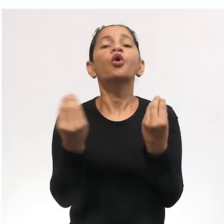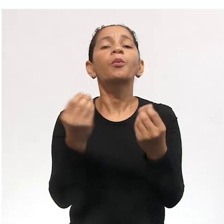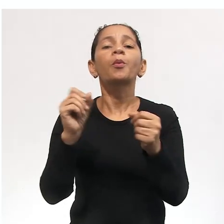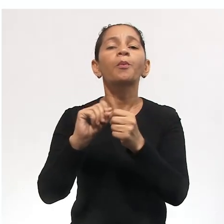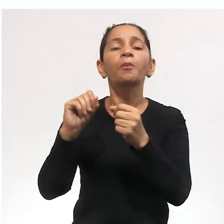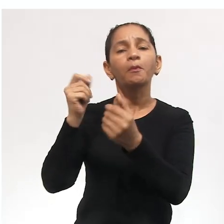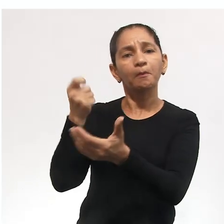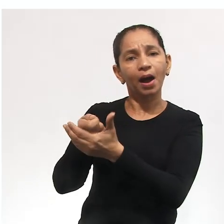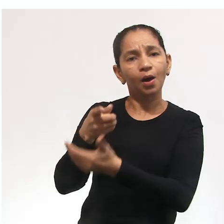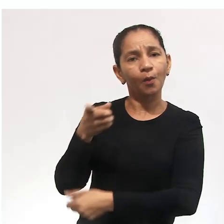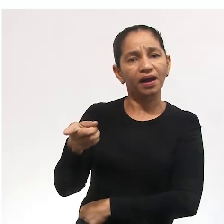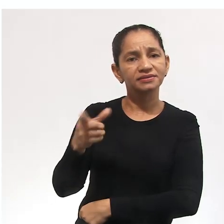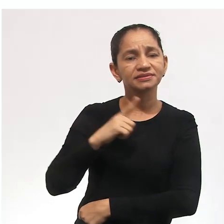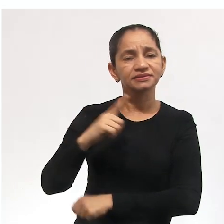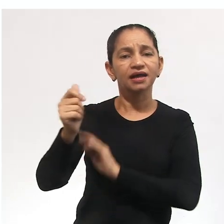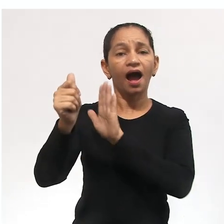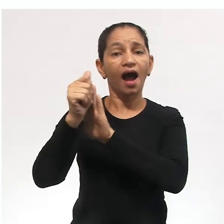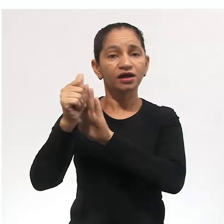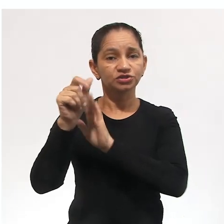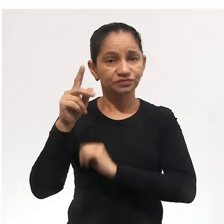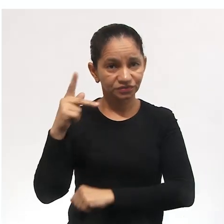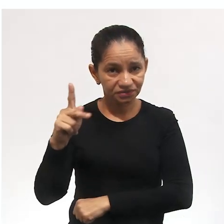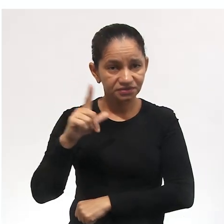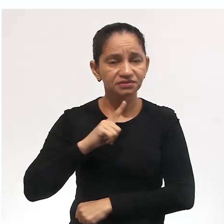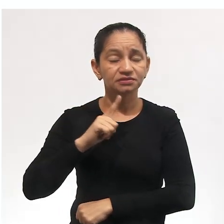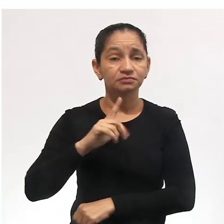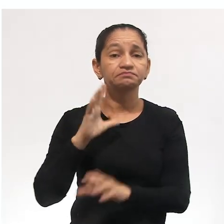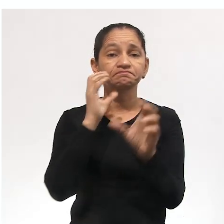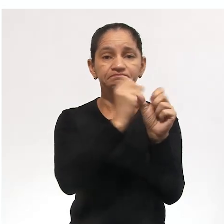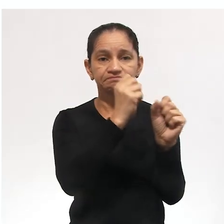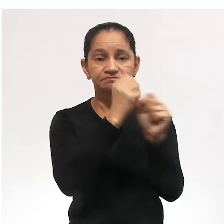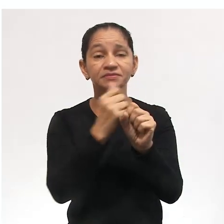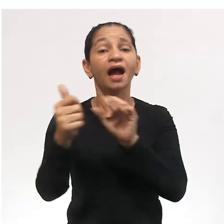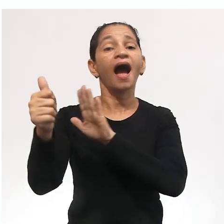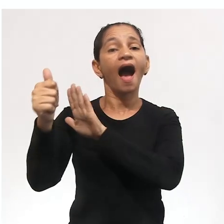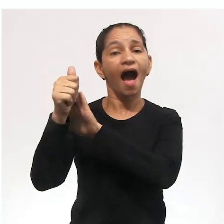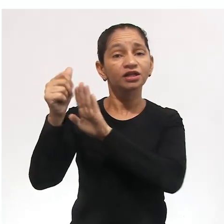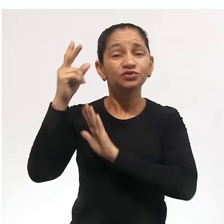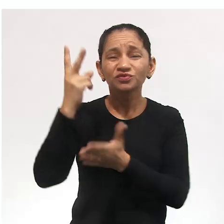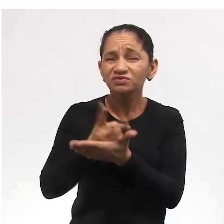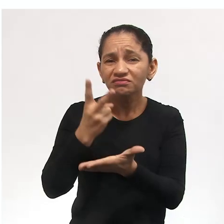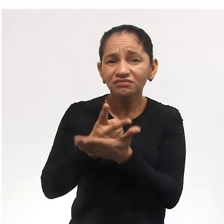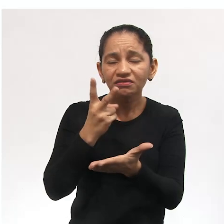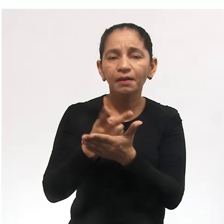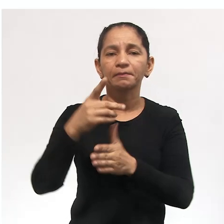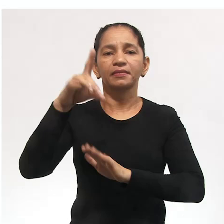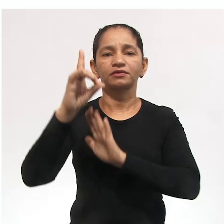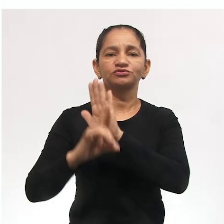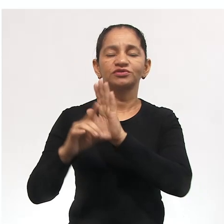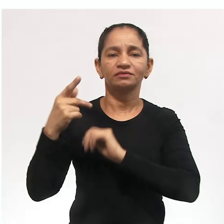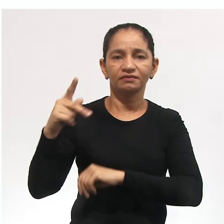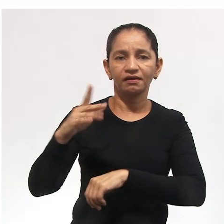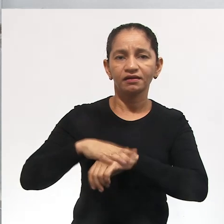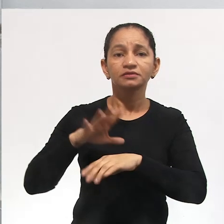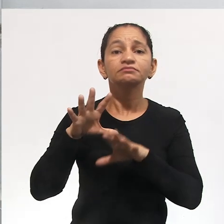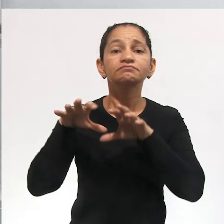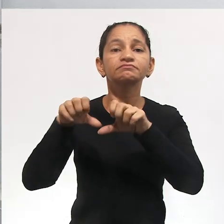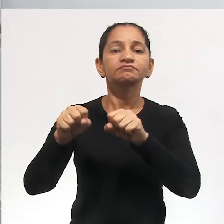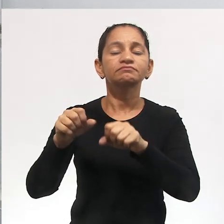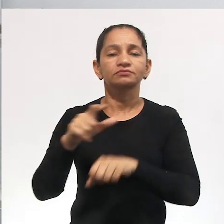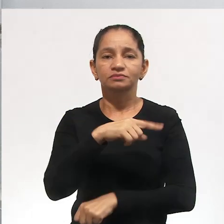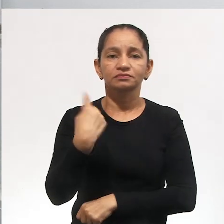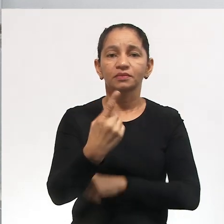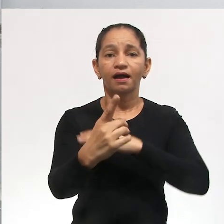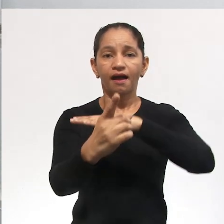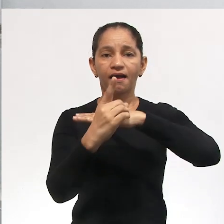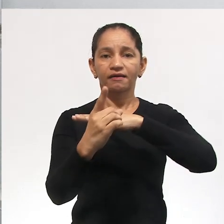A gente vai utilizar a conta do ativo, que representa direitos, denominada por cliente. Então, em algum momento, nós vamos